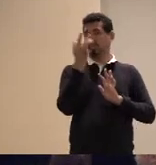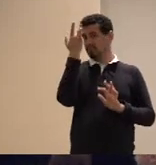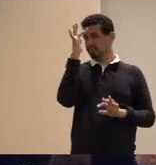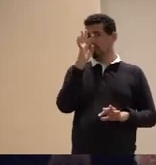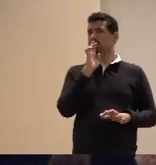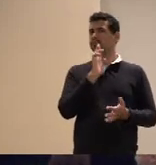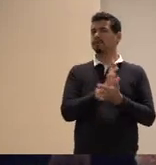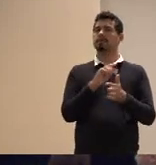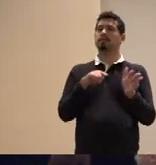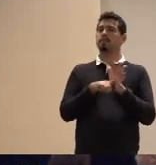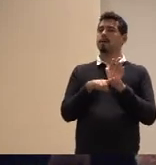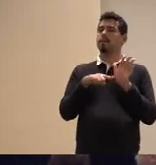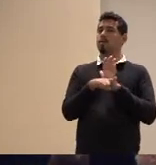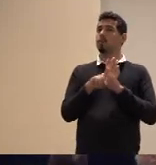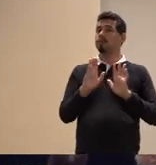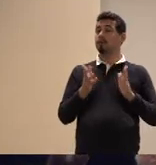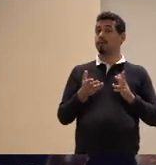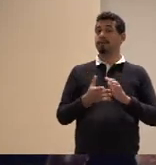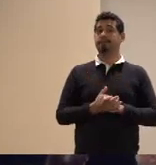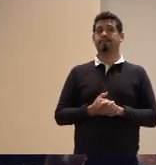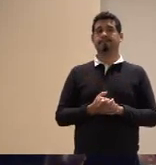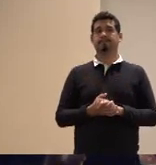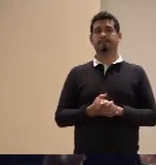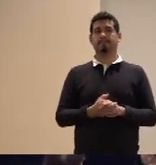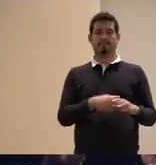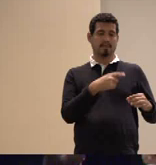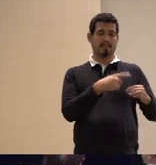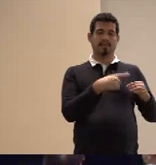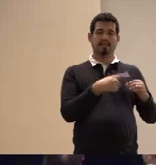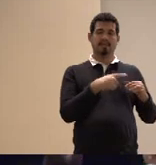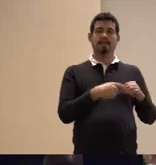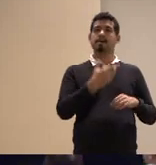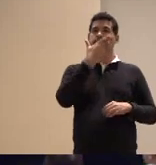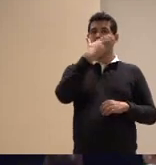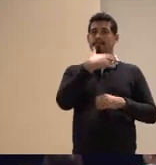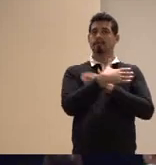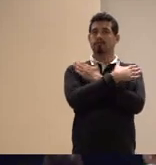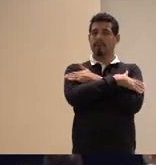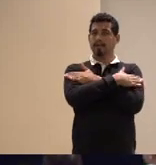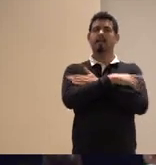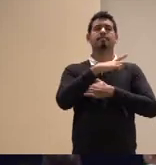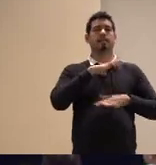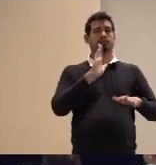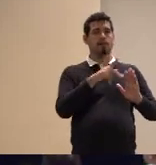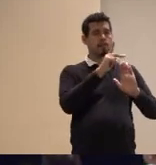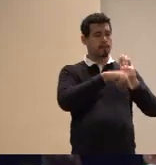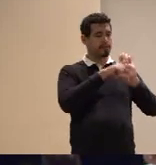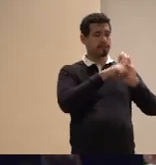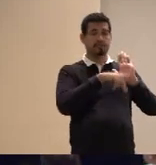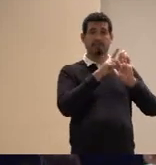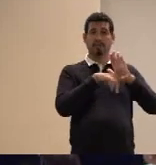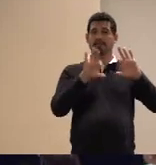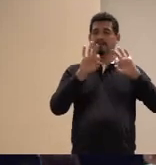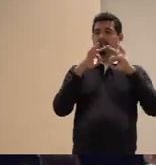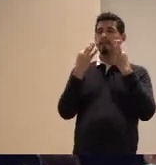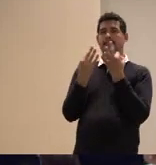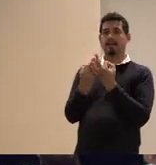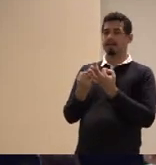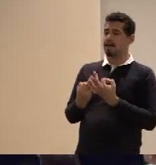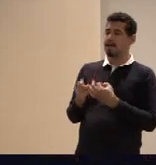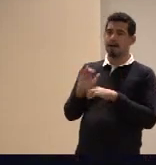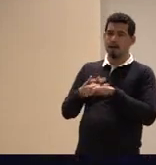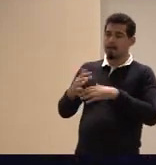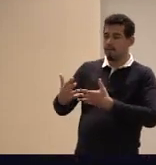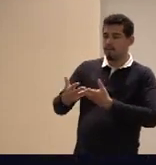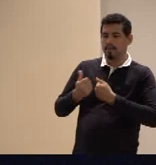Respondendo, então, a pergunta, né? No município de São Joaquim, a gente já tem o projeto da família acolhedora. Está pronta a